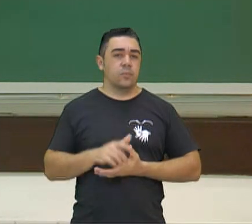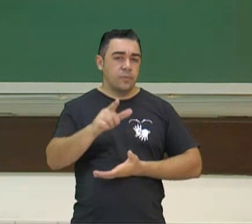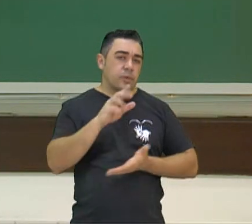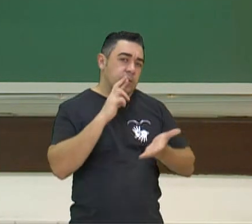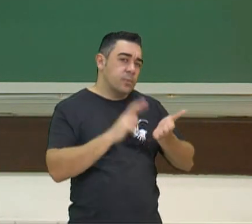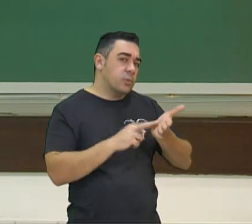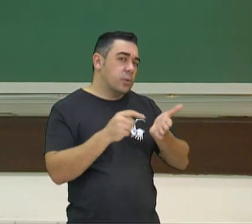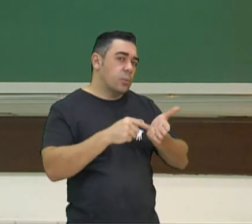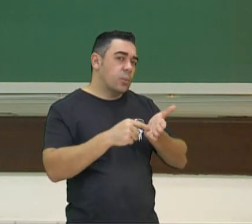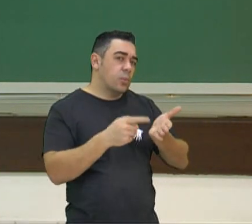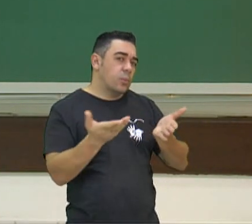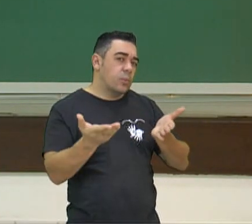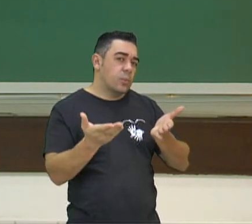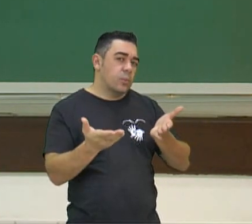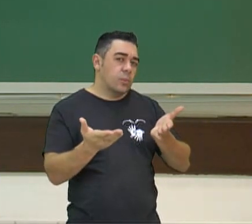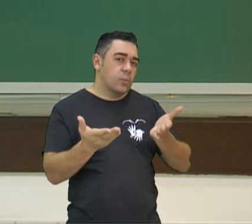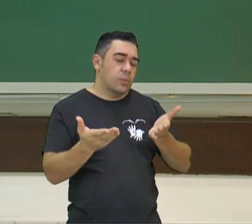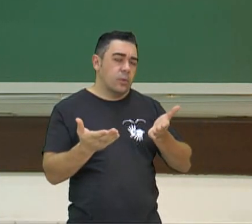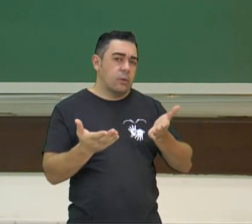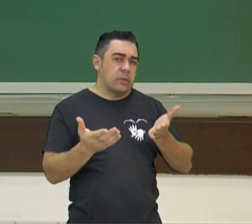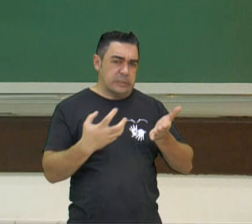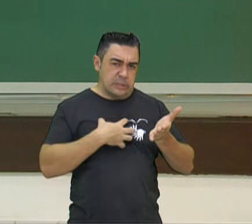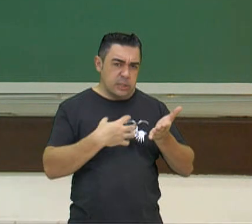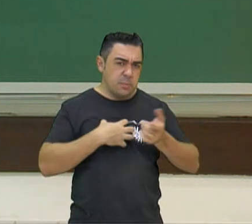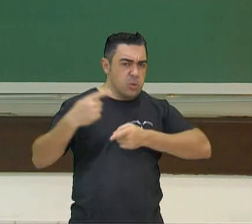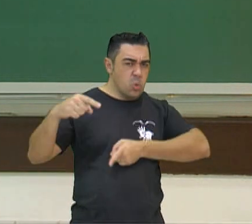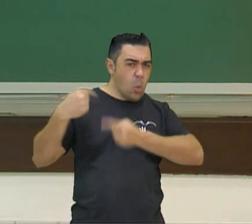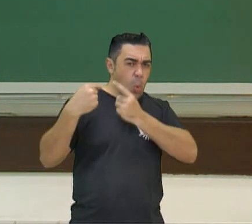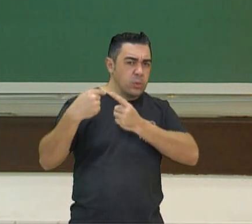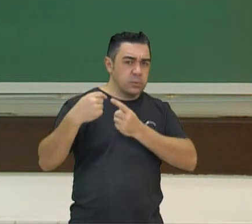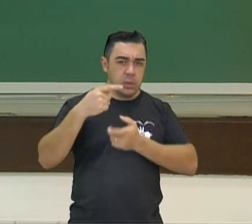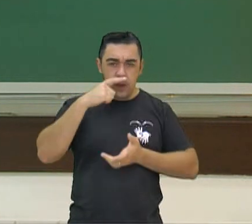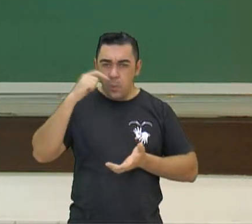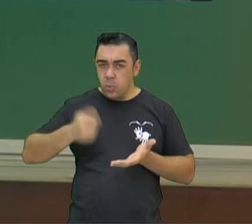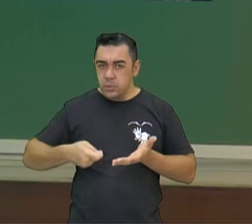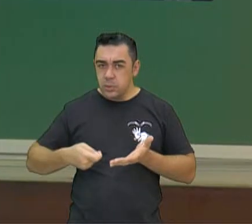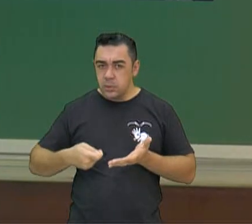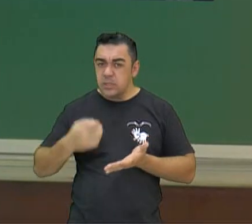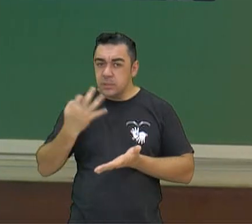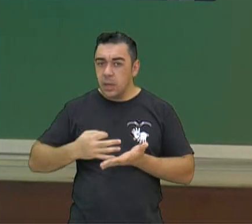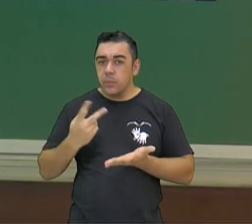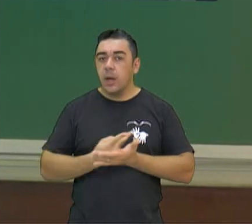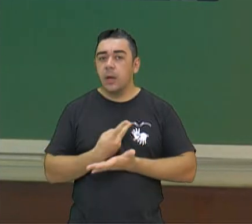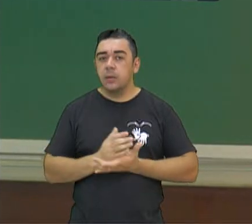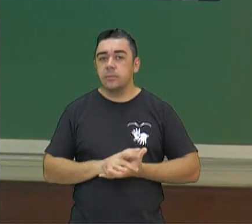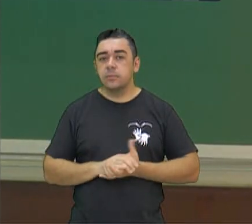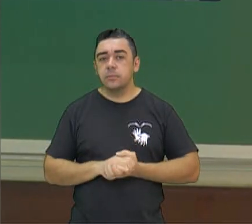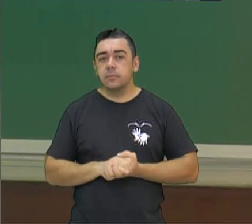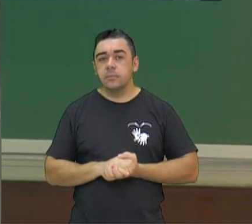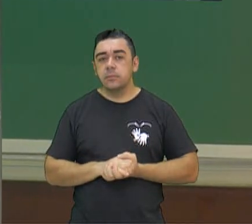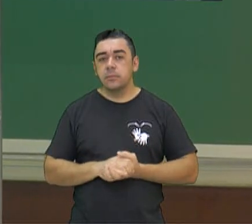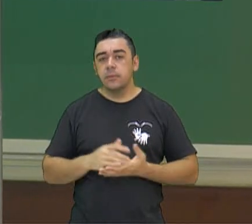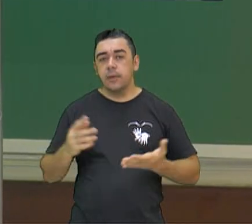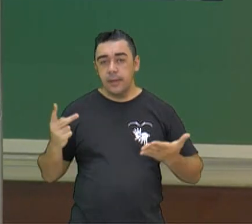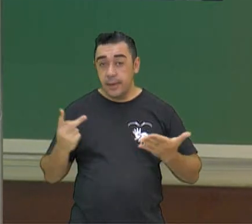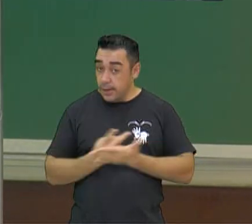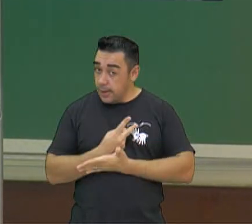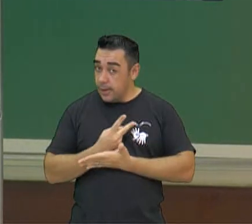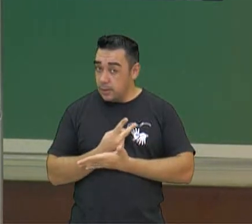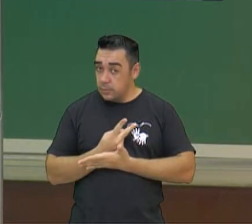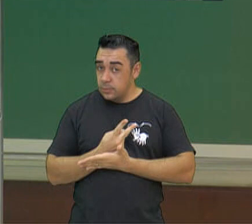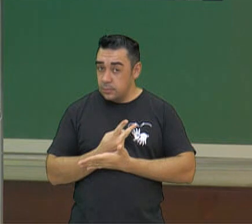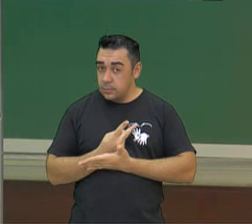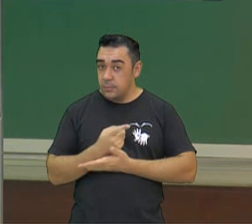que você marcou? O pessoal tem forte sentimento contra a Rússia? Certo ou errado? Se você marcou errado,